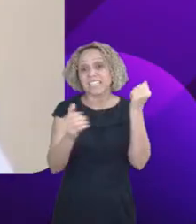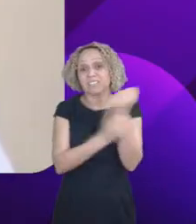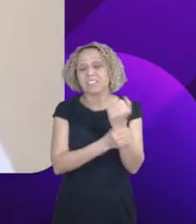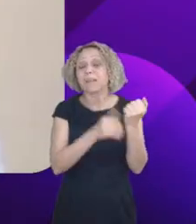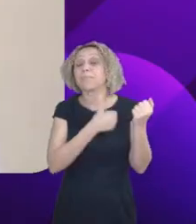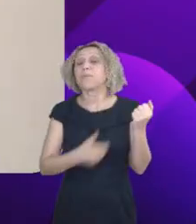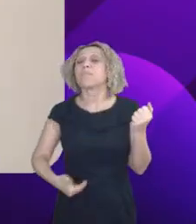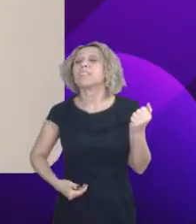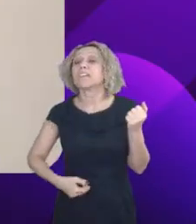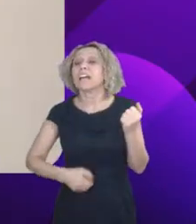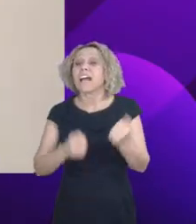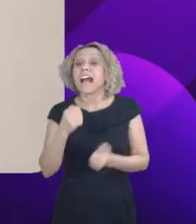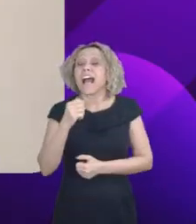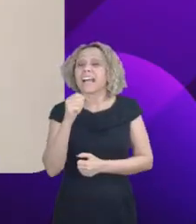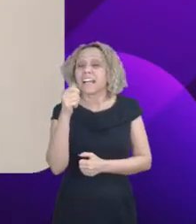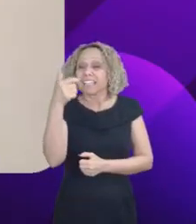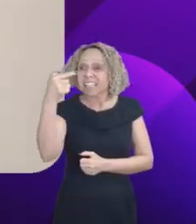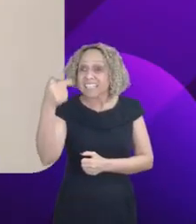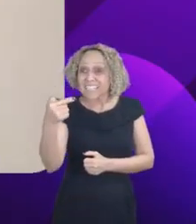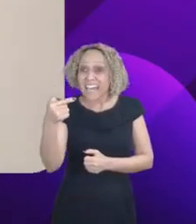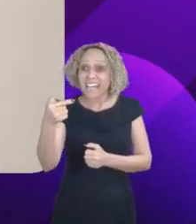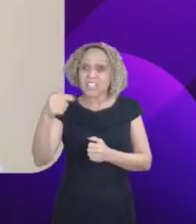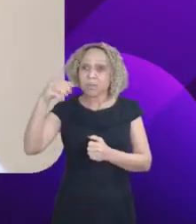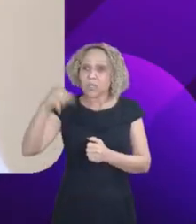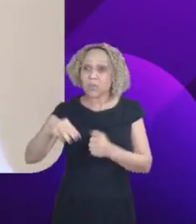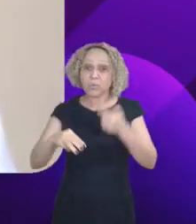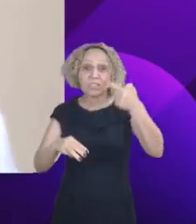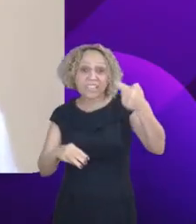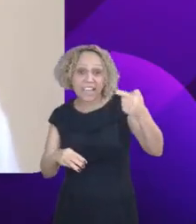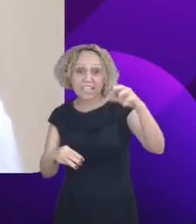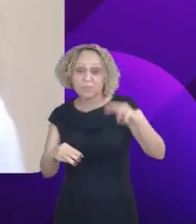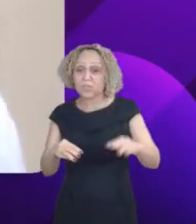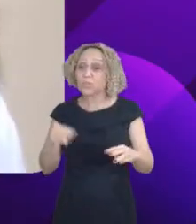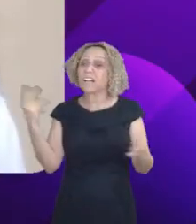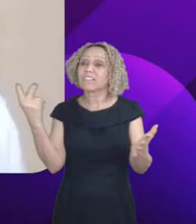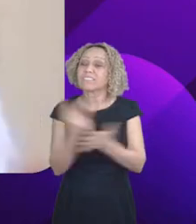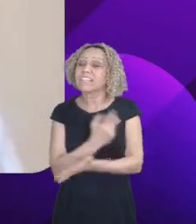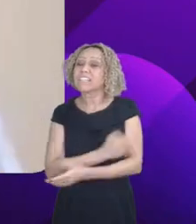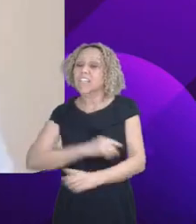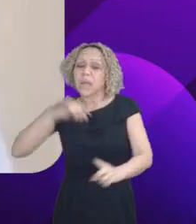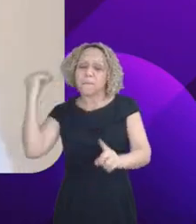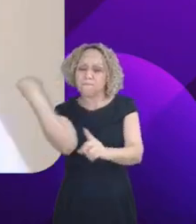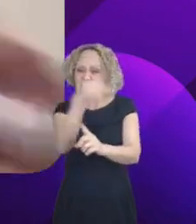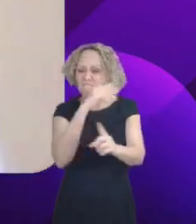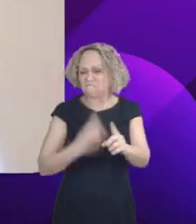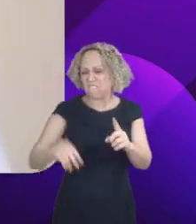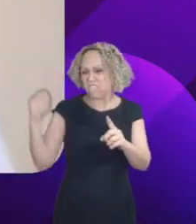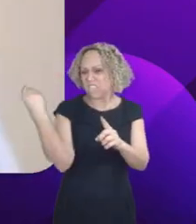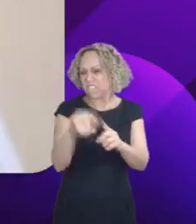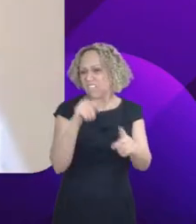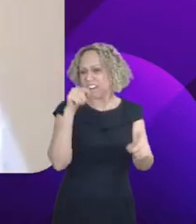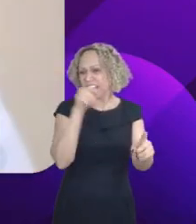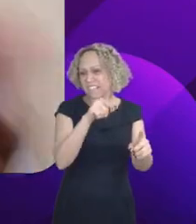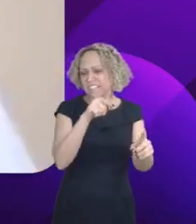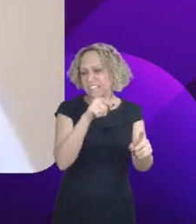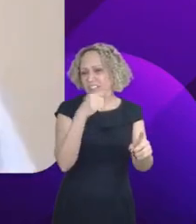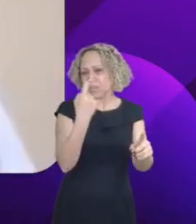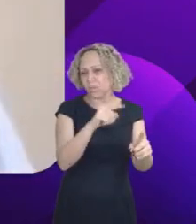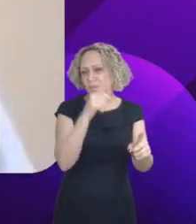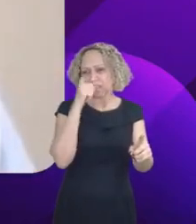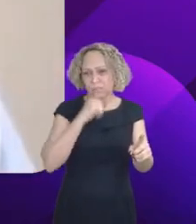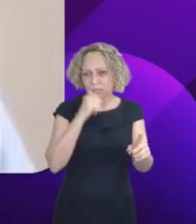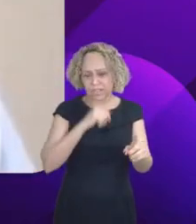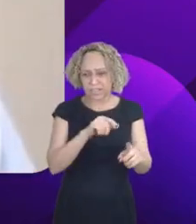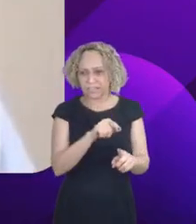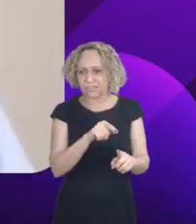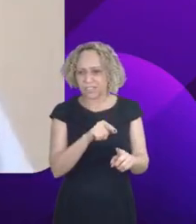país, que é um problema exclusivamente familiar, não tem nada a ver com a sociedade ou com o Estado, não tem nada a ver com a pauta política. Quando a gente está